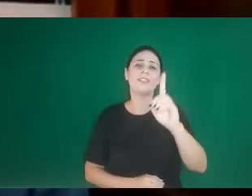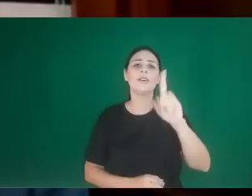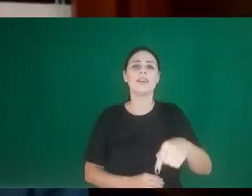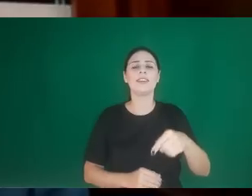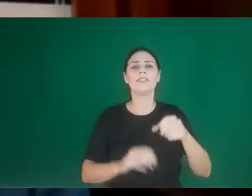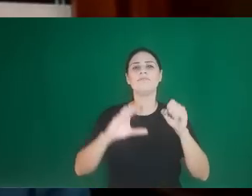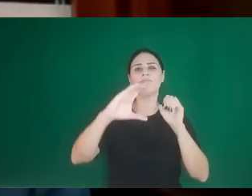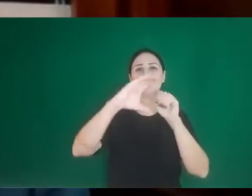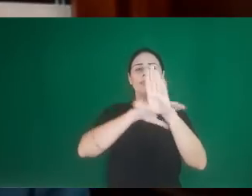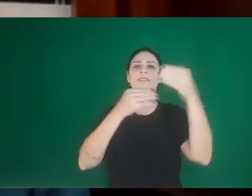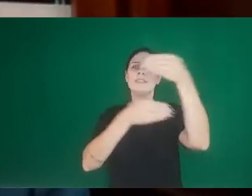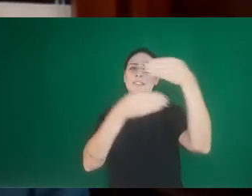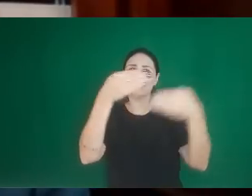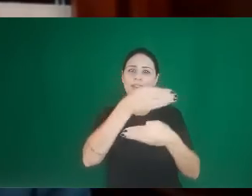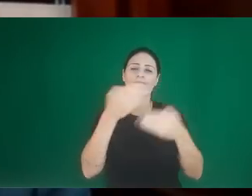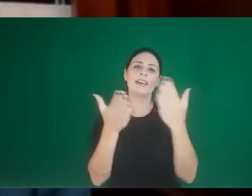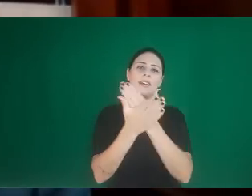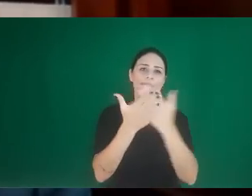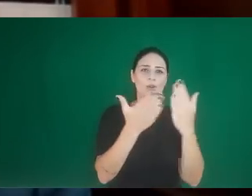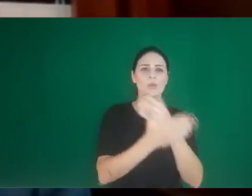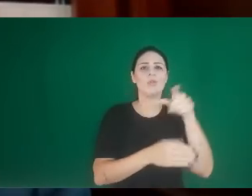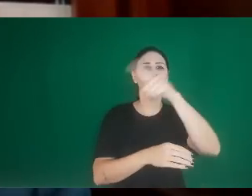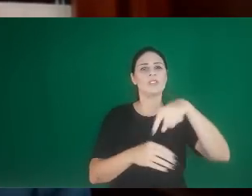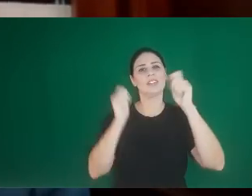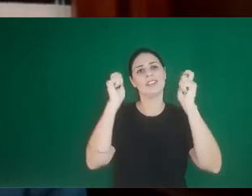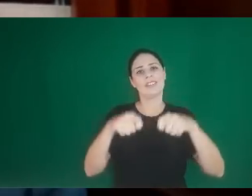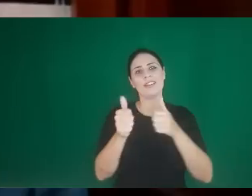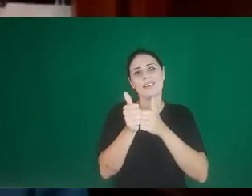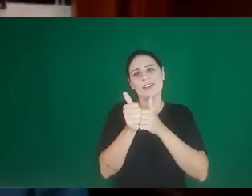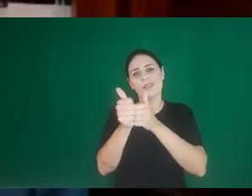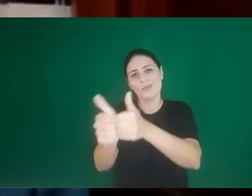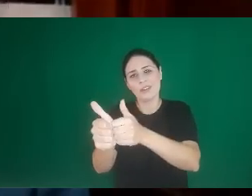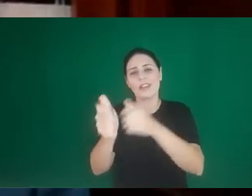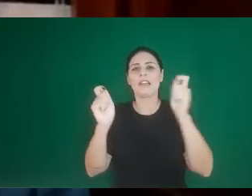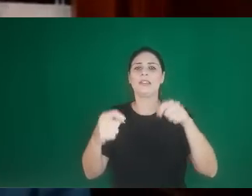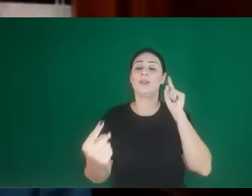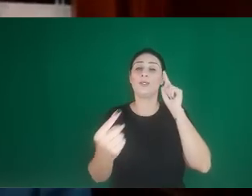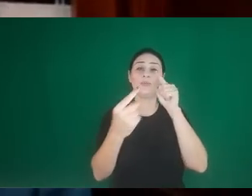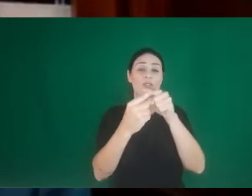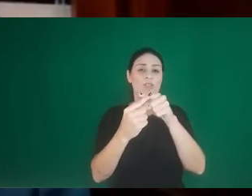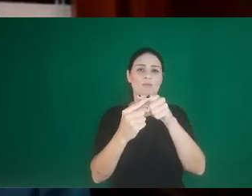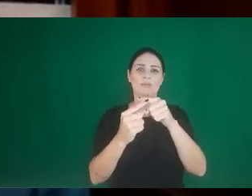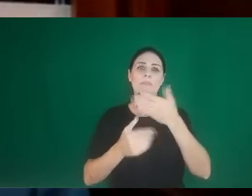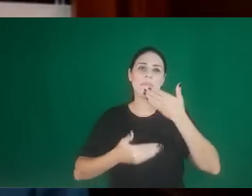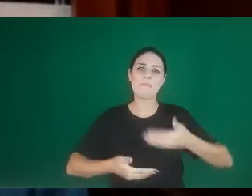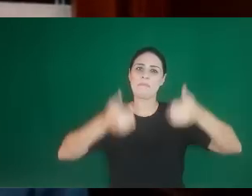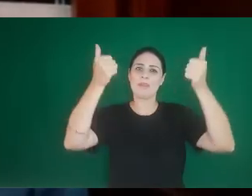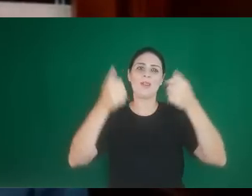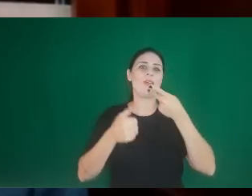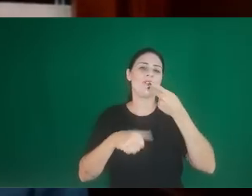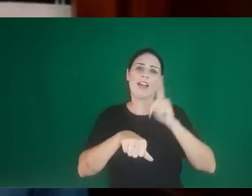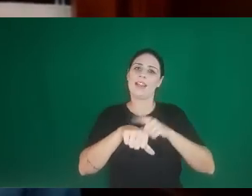direto projetar aqui alguns slides para que possa acompanhar e tentar ser mais objetivo